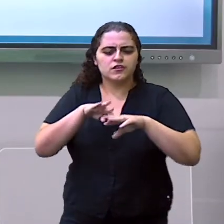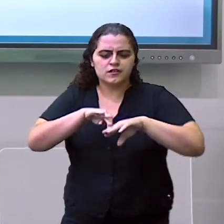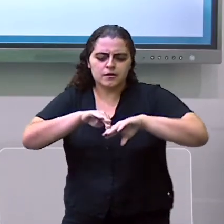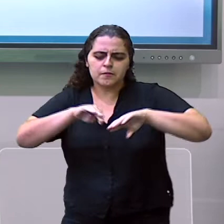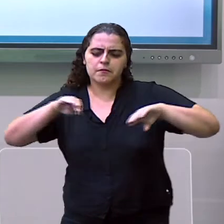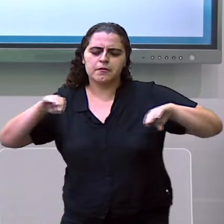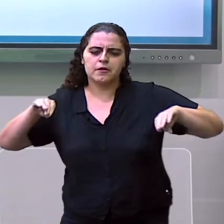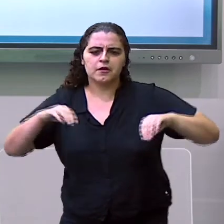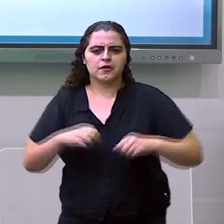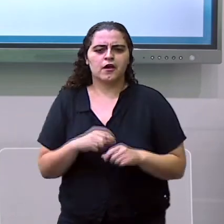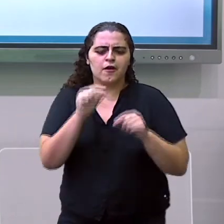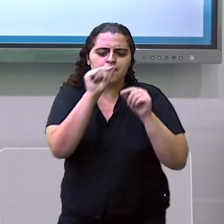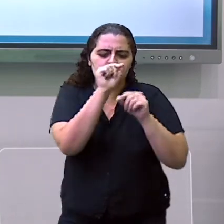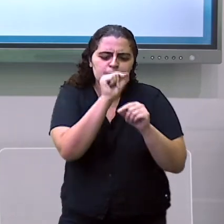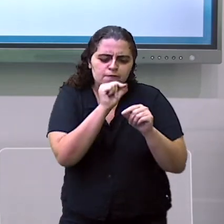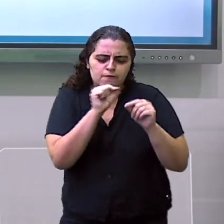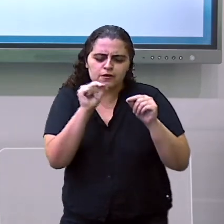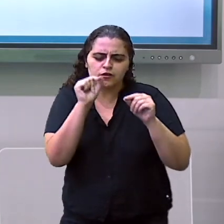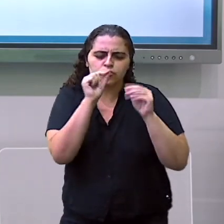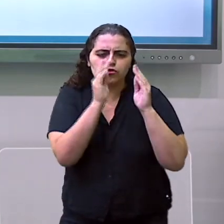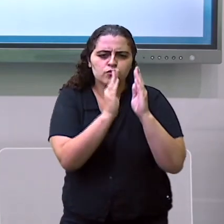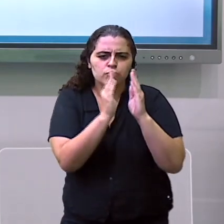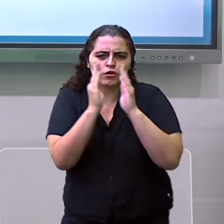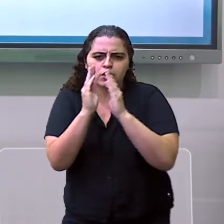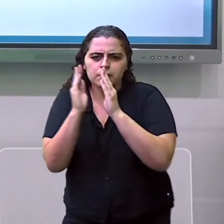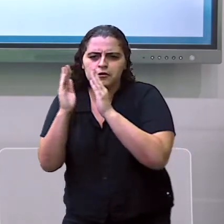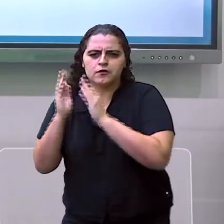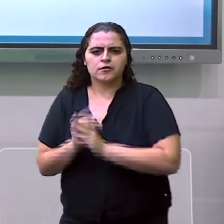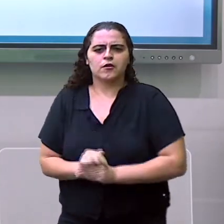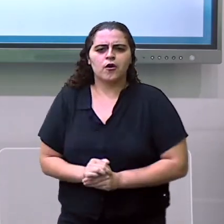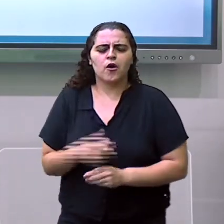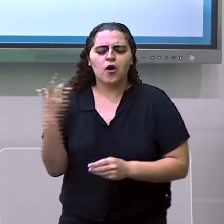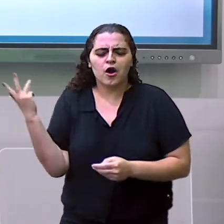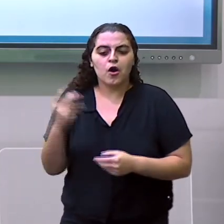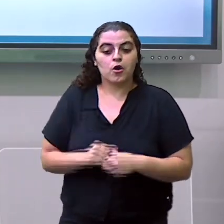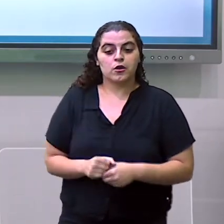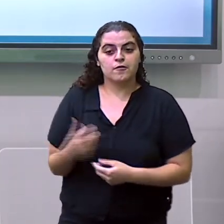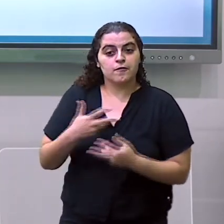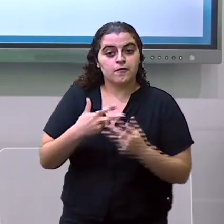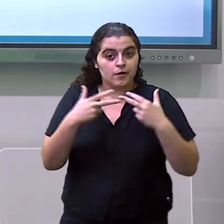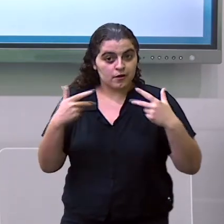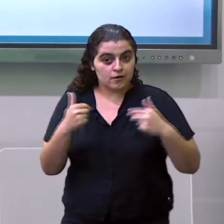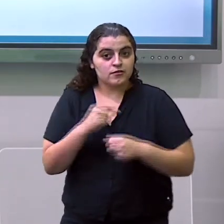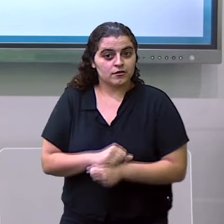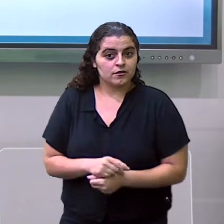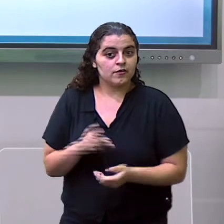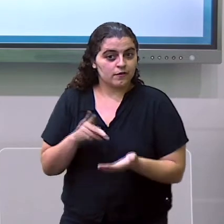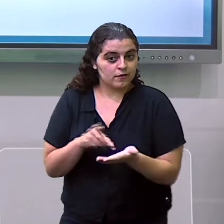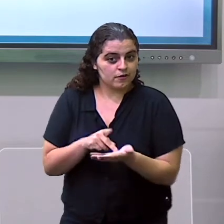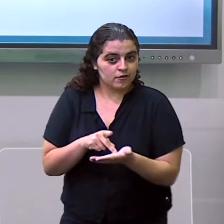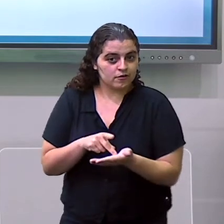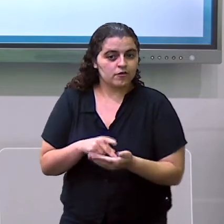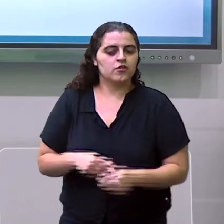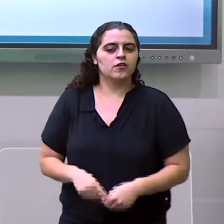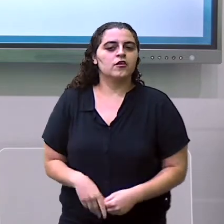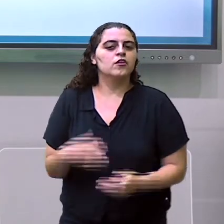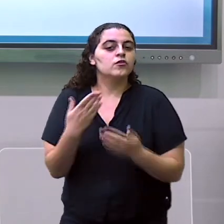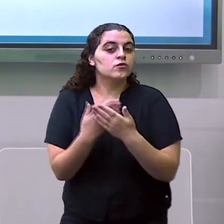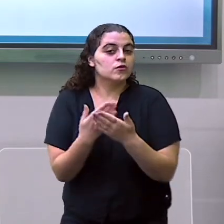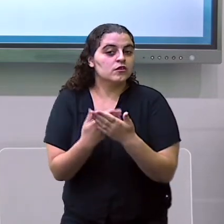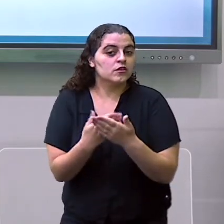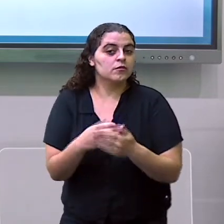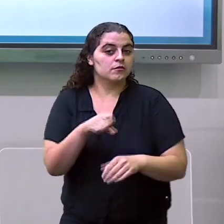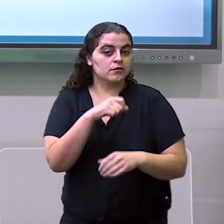dividir, fracionar, ou seja, olha quantas possibilidades, né? Trabalhamos também aqui números que